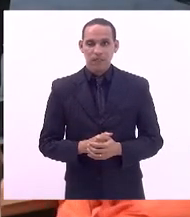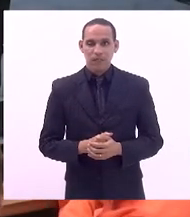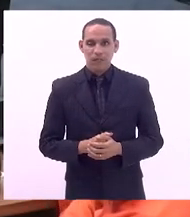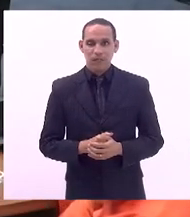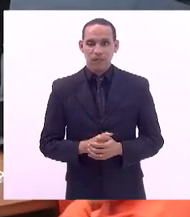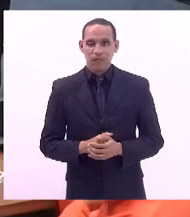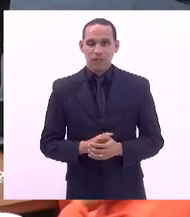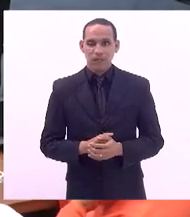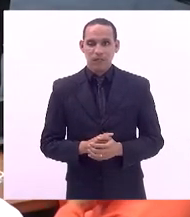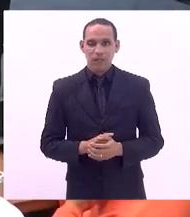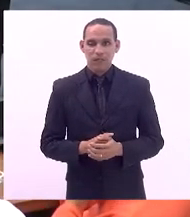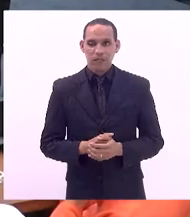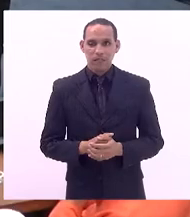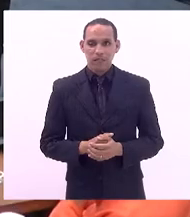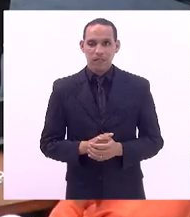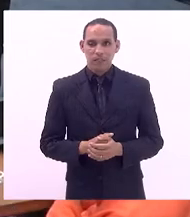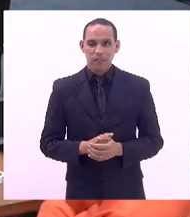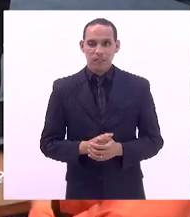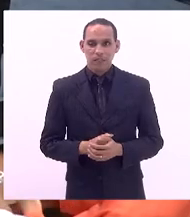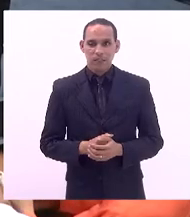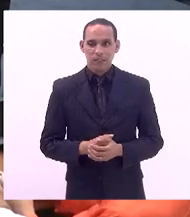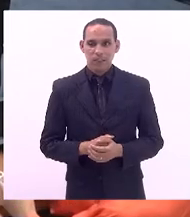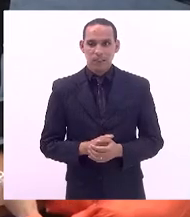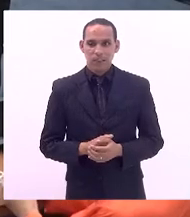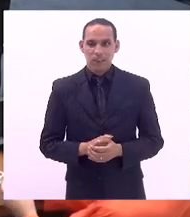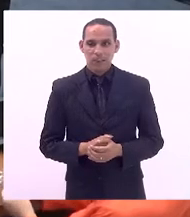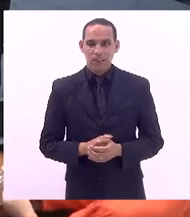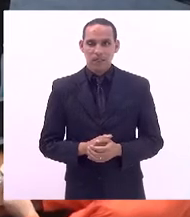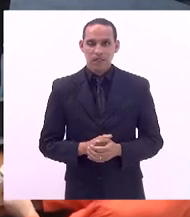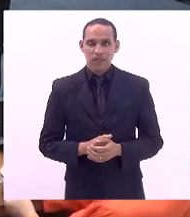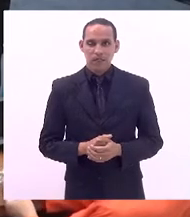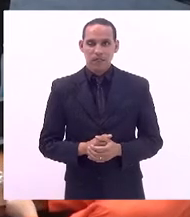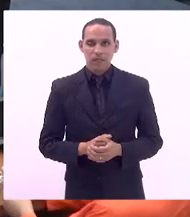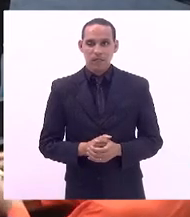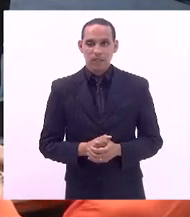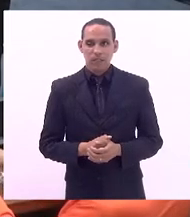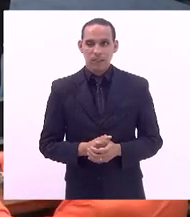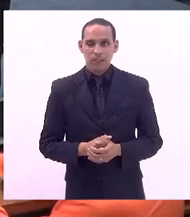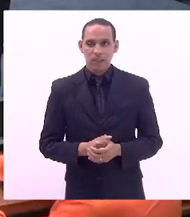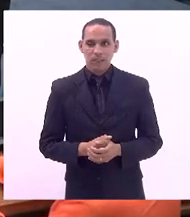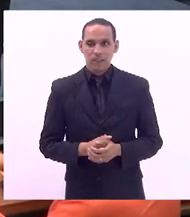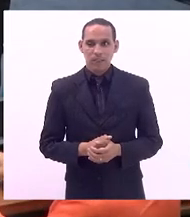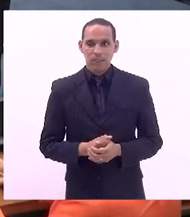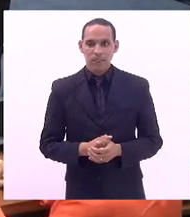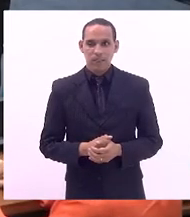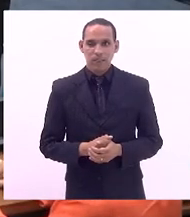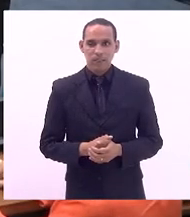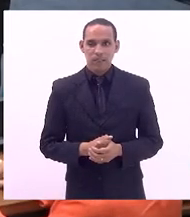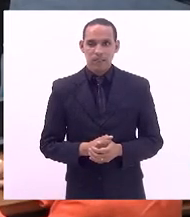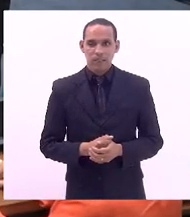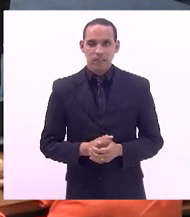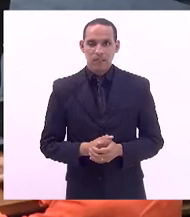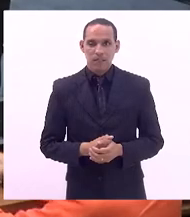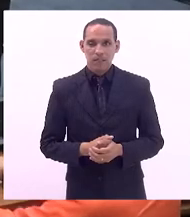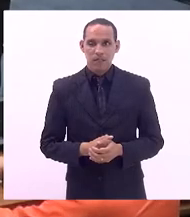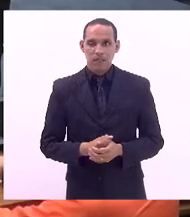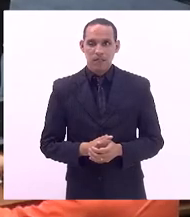E aí G1 E aí